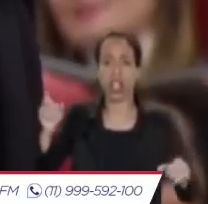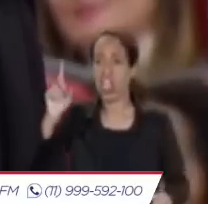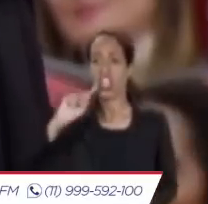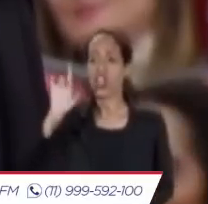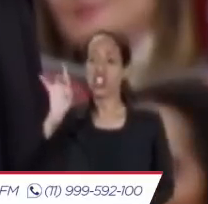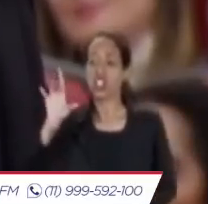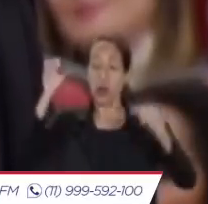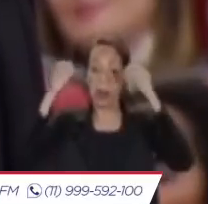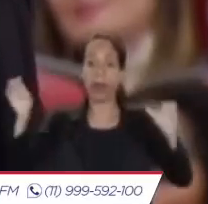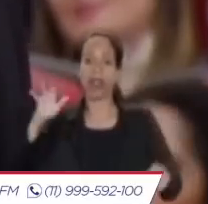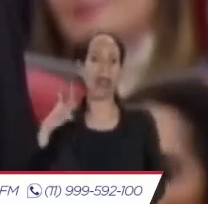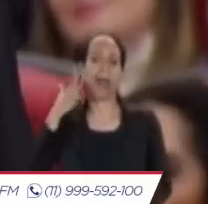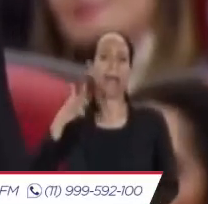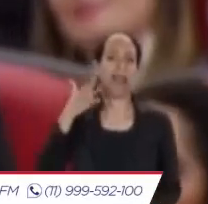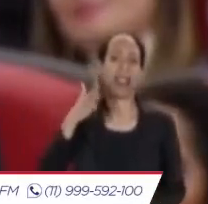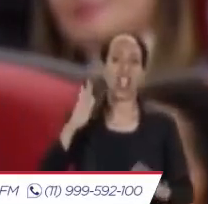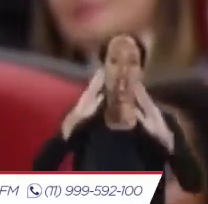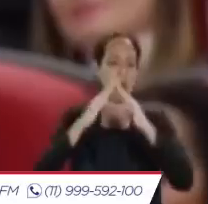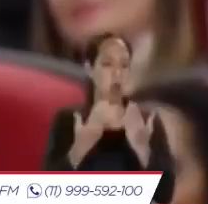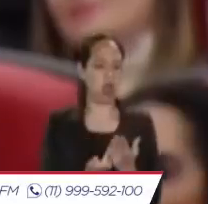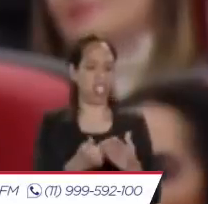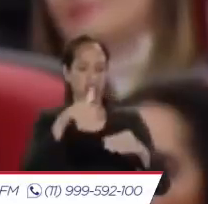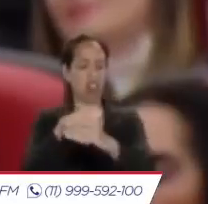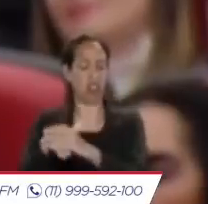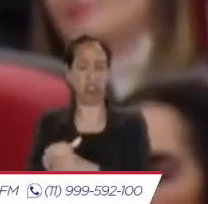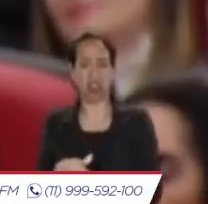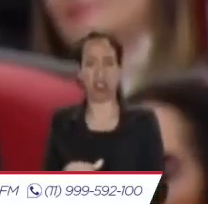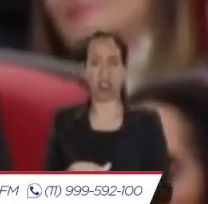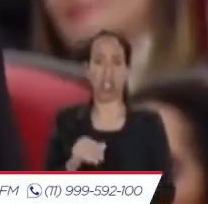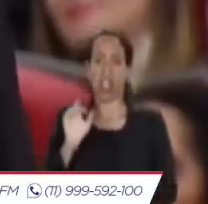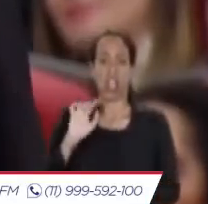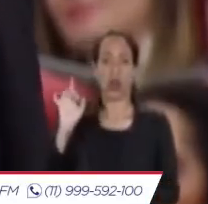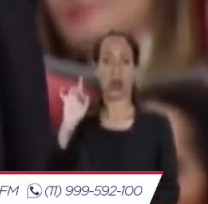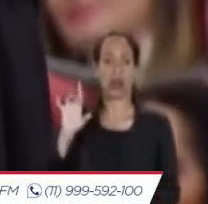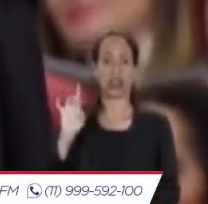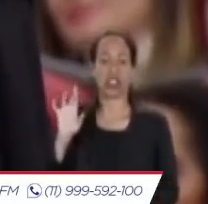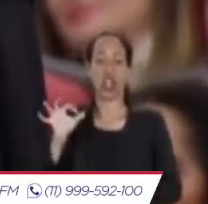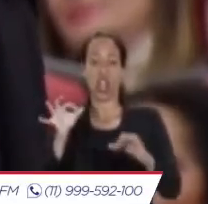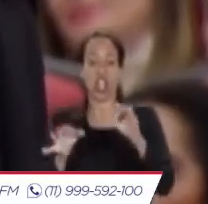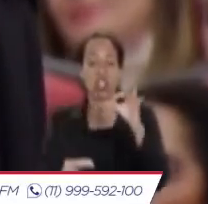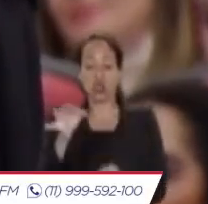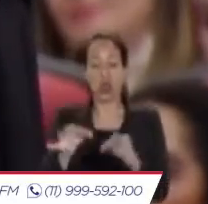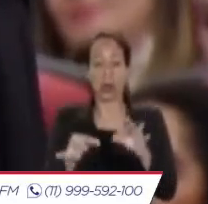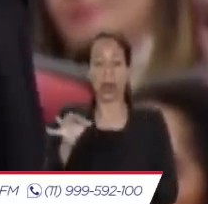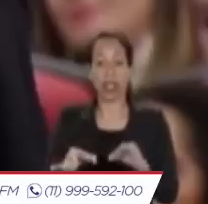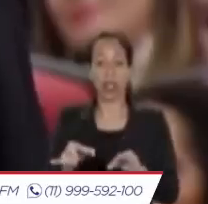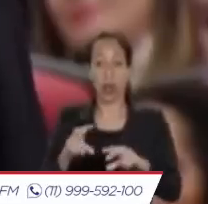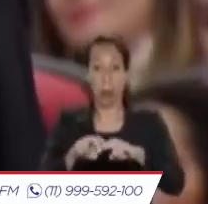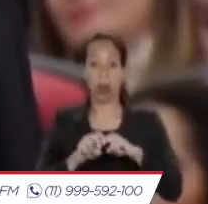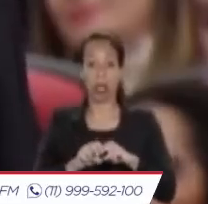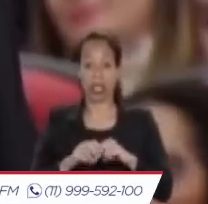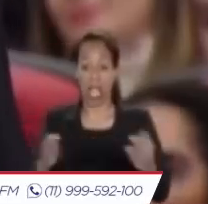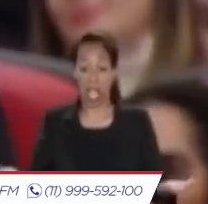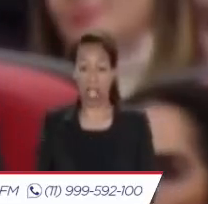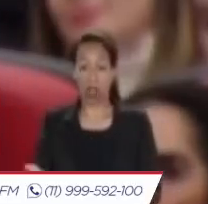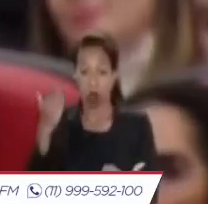é um parlamento, não é um colégio eleitoral, não está em julgamento, portanto, aqui,